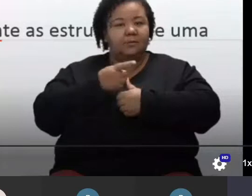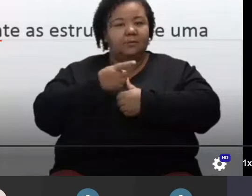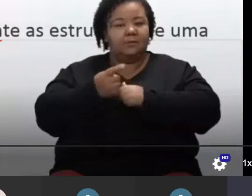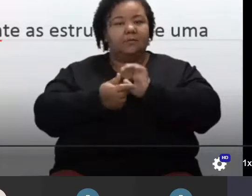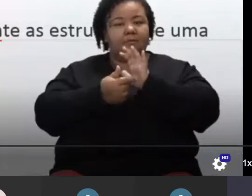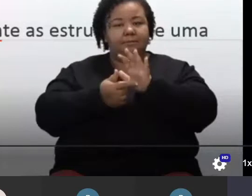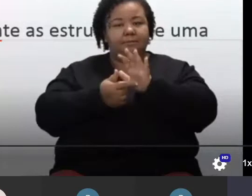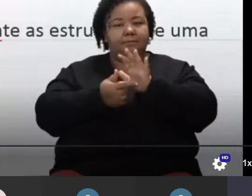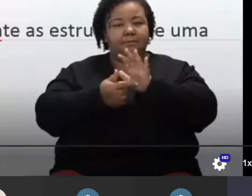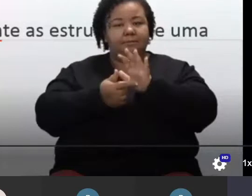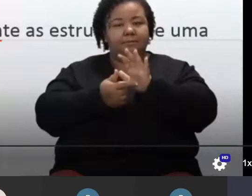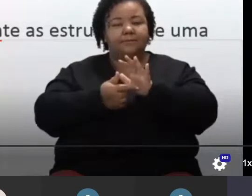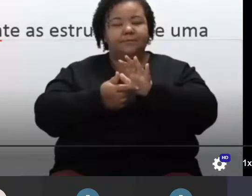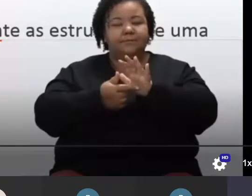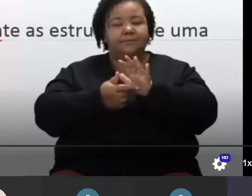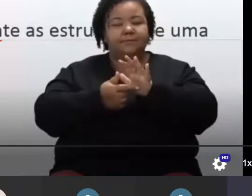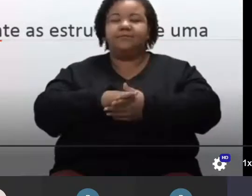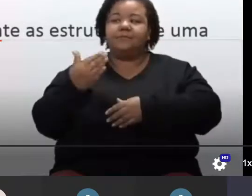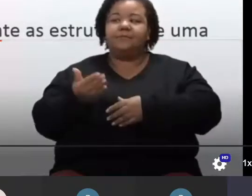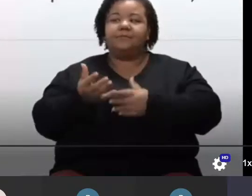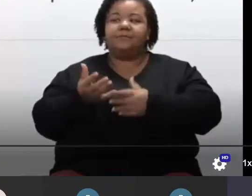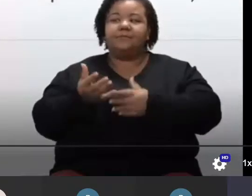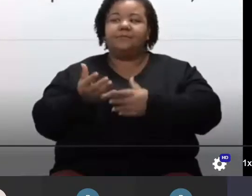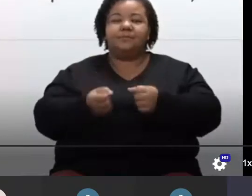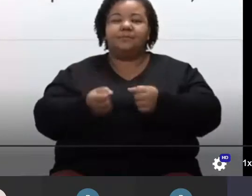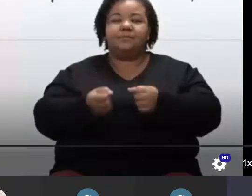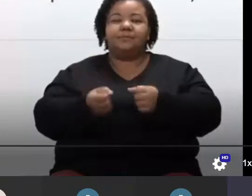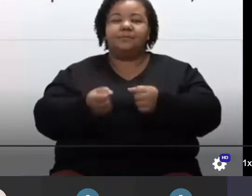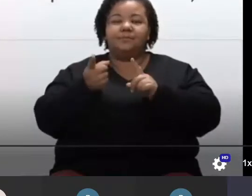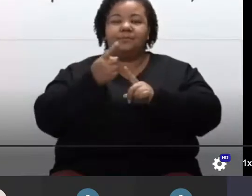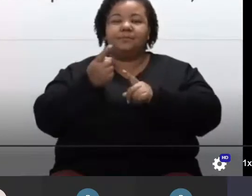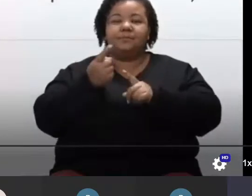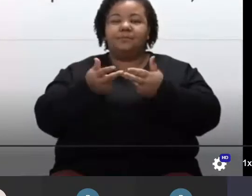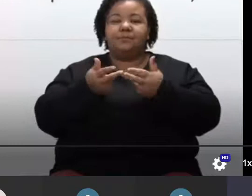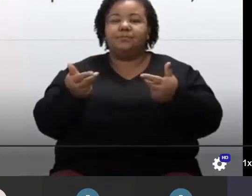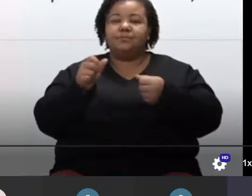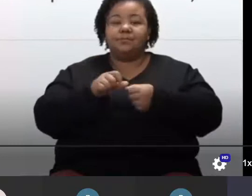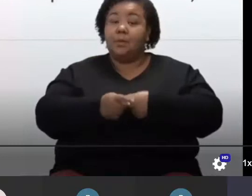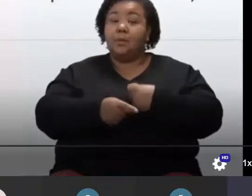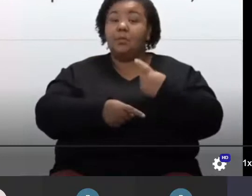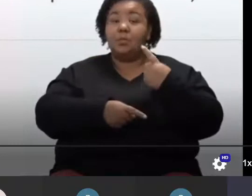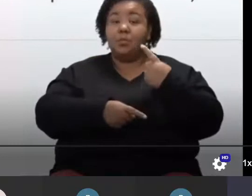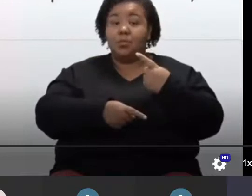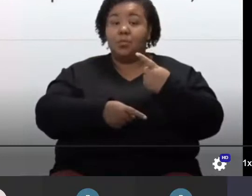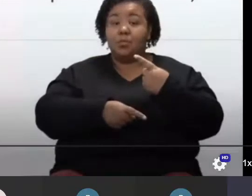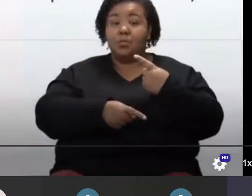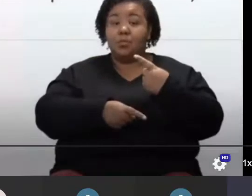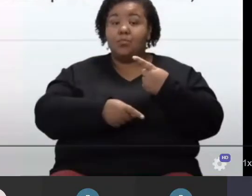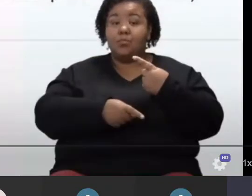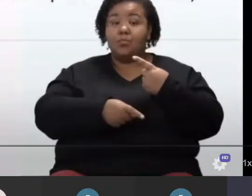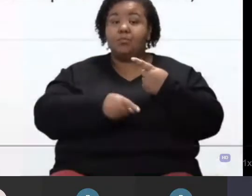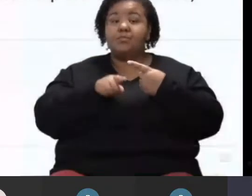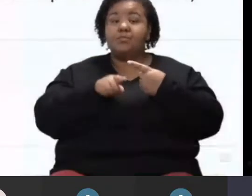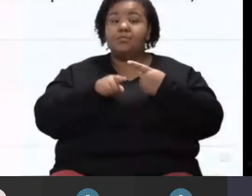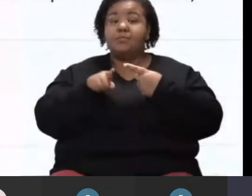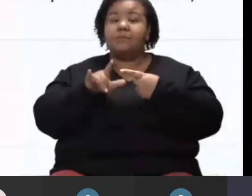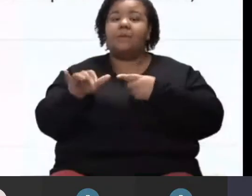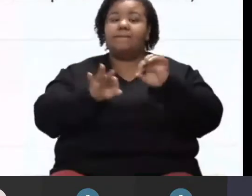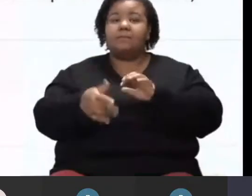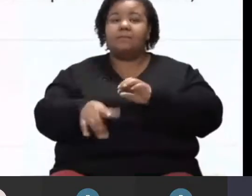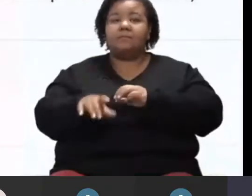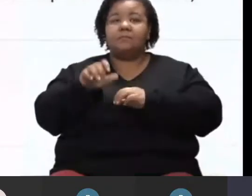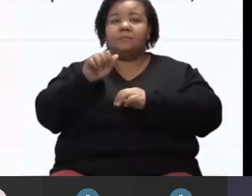De fungos. Então, vamos aqui ao nosso primeiro procedimento. No procedimento 1, você irá preparar